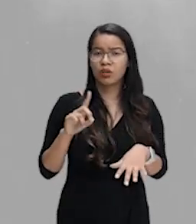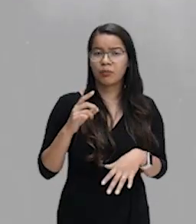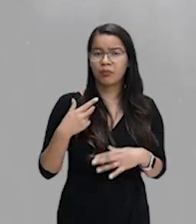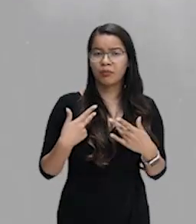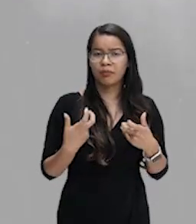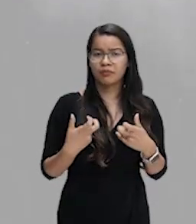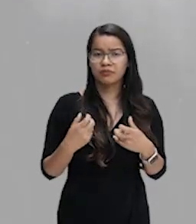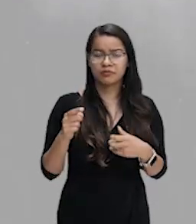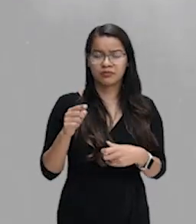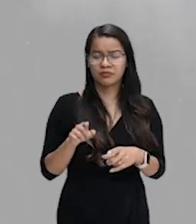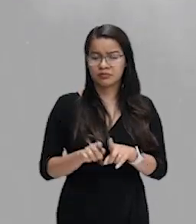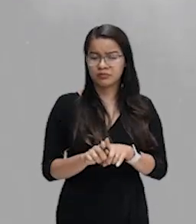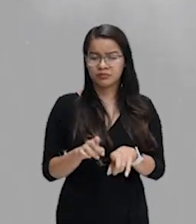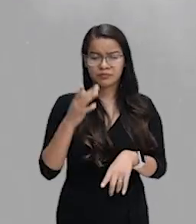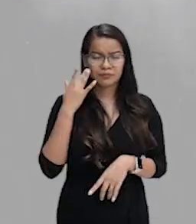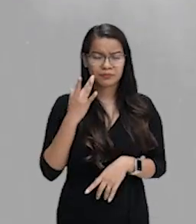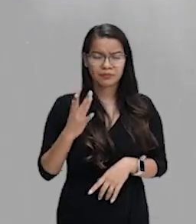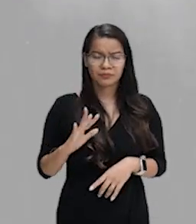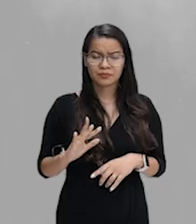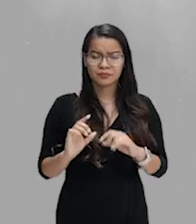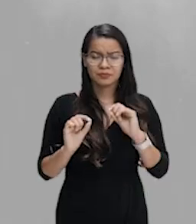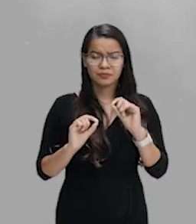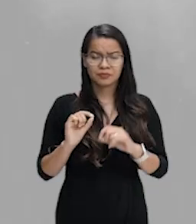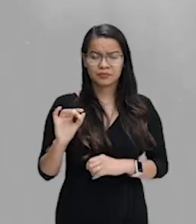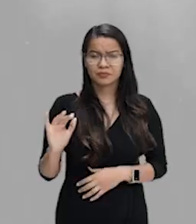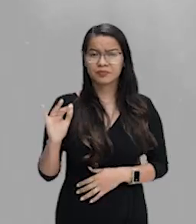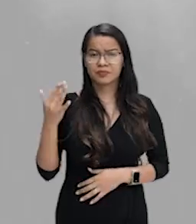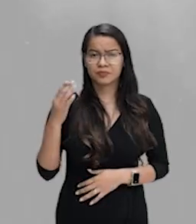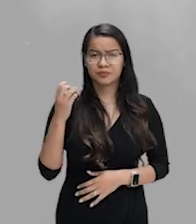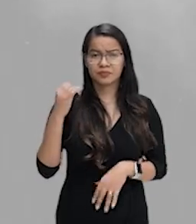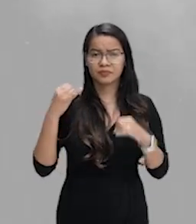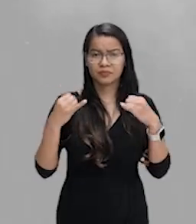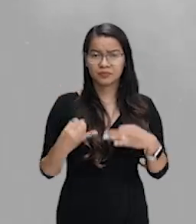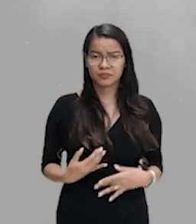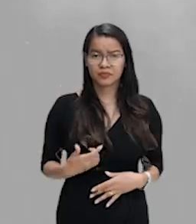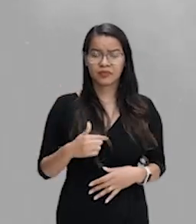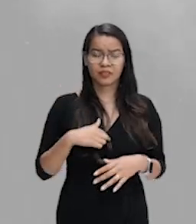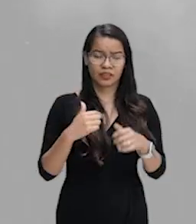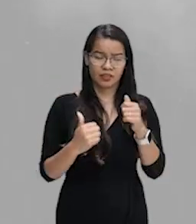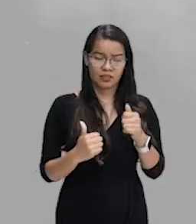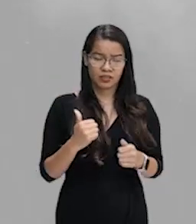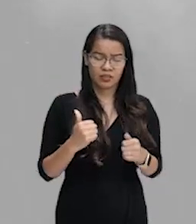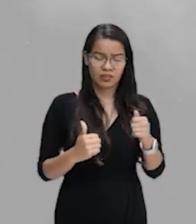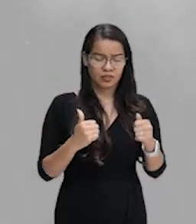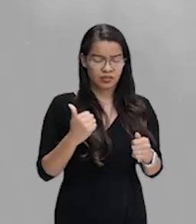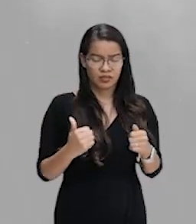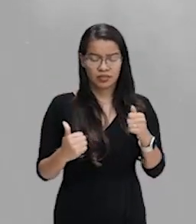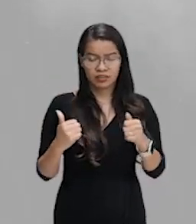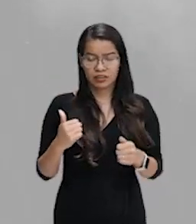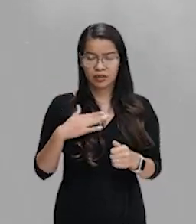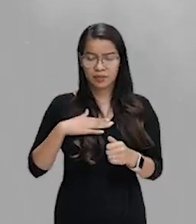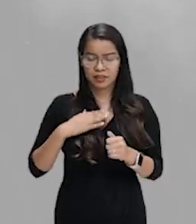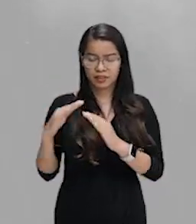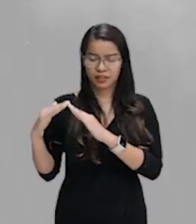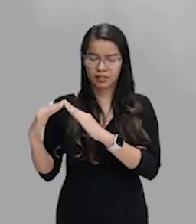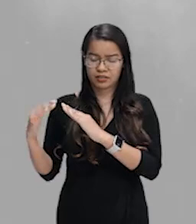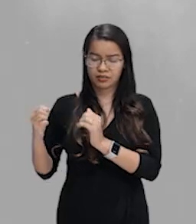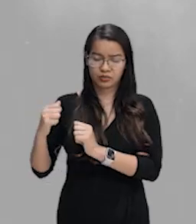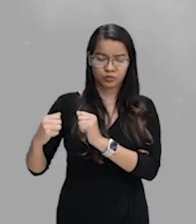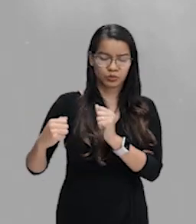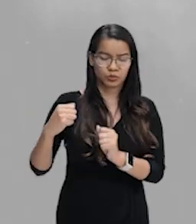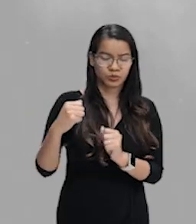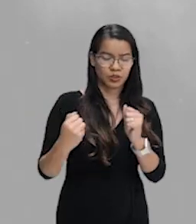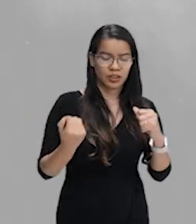nem sabe exatamente o que está acontecendo. Eu vou explicar para vocês. Eu dirijo e saio da minha casa para a escola. Eu dou aula em